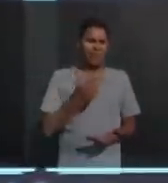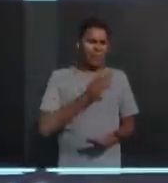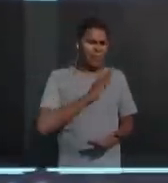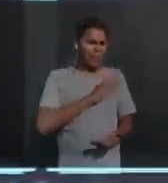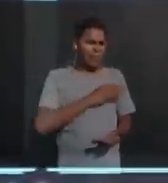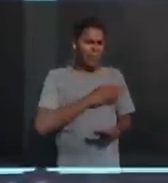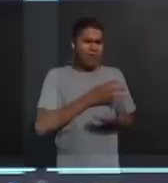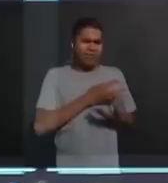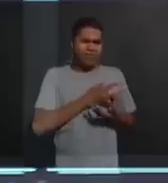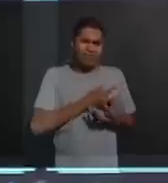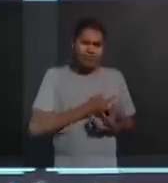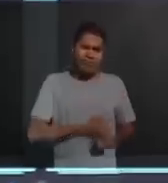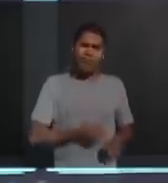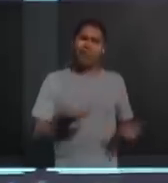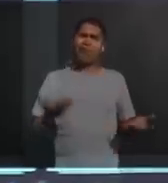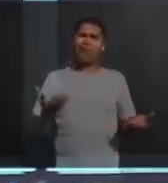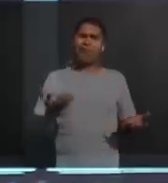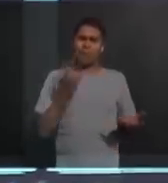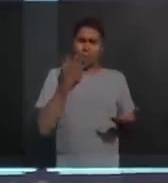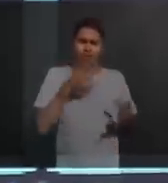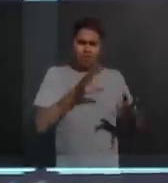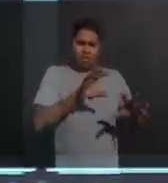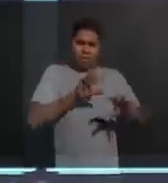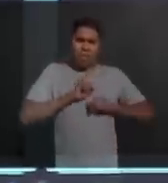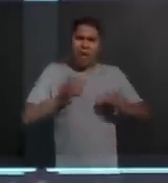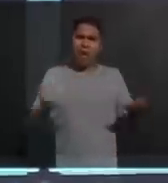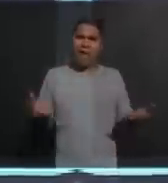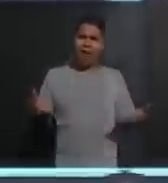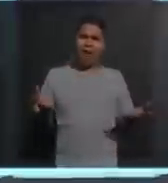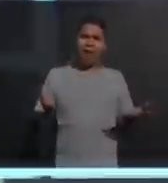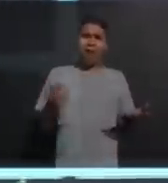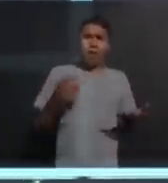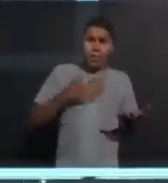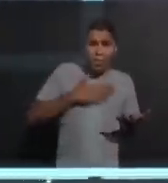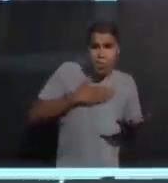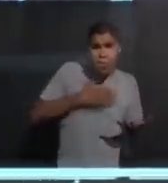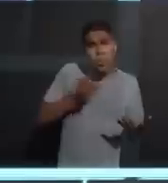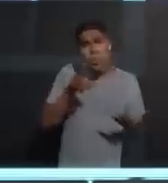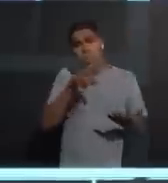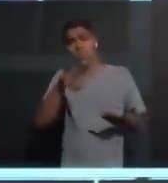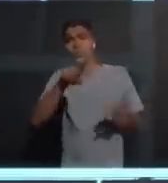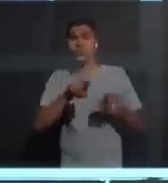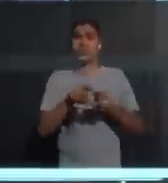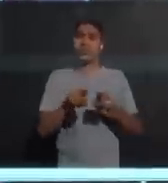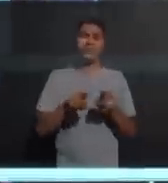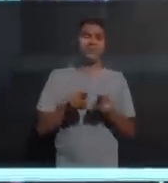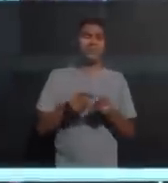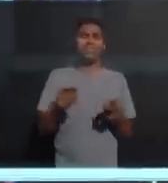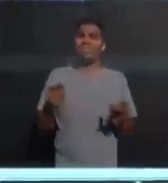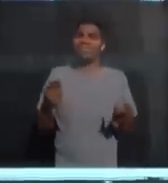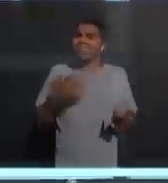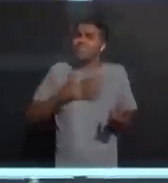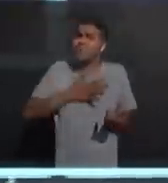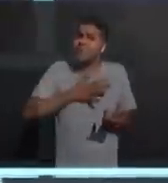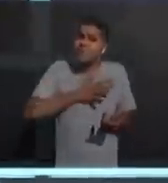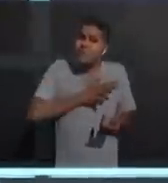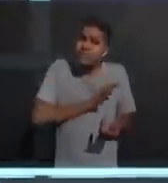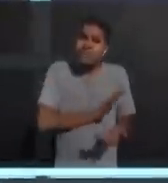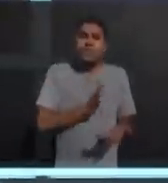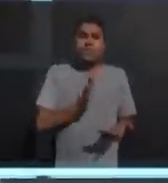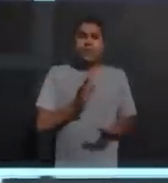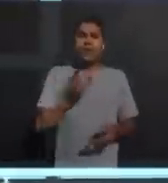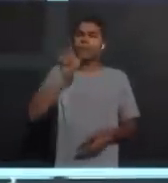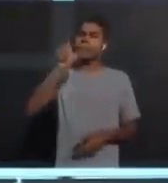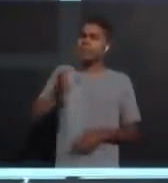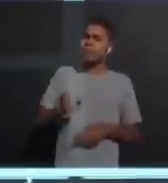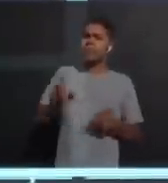gente quando a gente encontra uma pessoa magra 1 a 0 a gente é só comigo é com vocês também é terrível quando você passa por uma